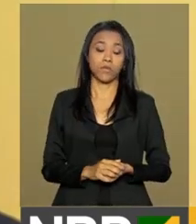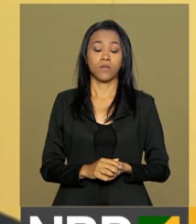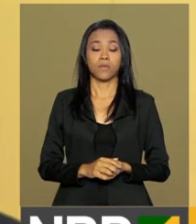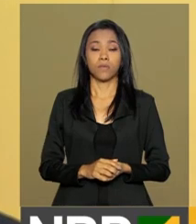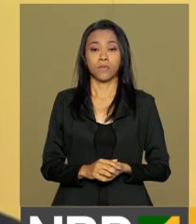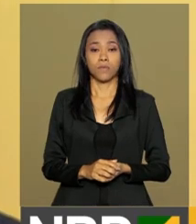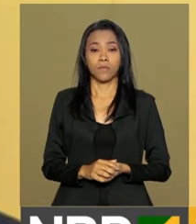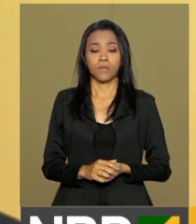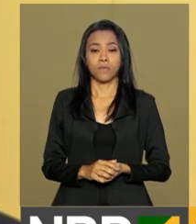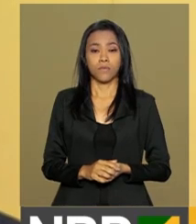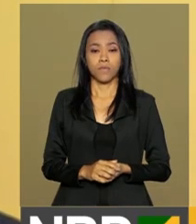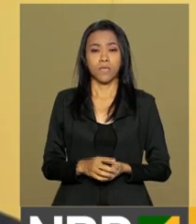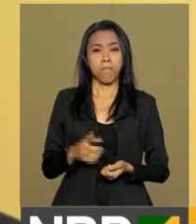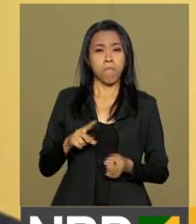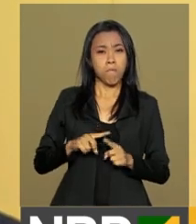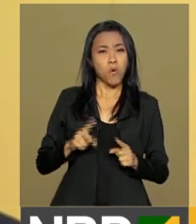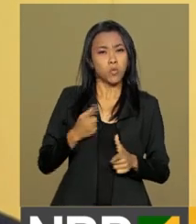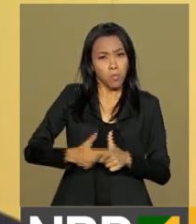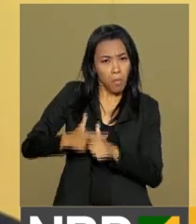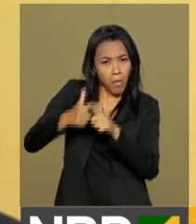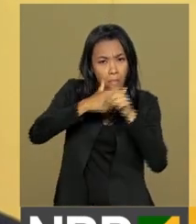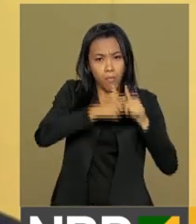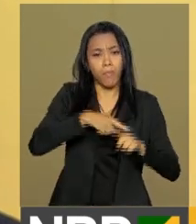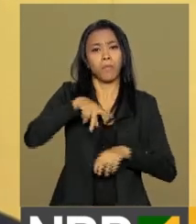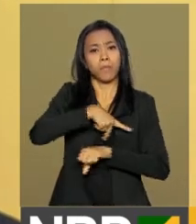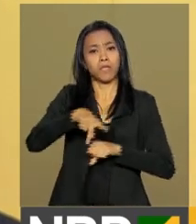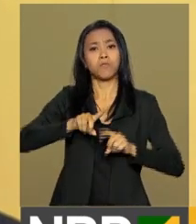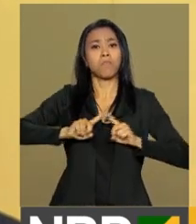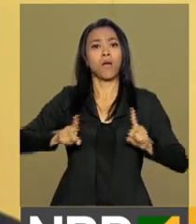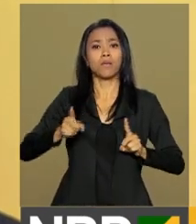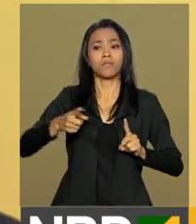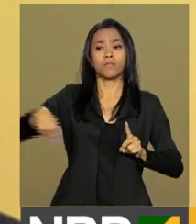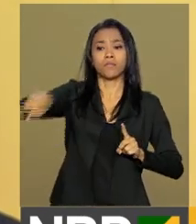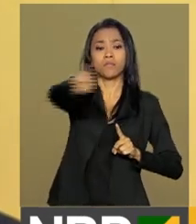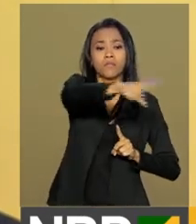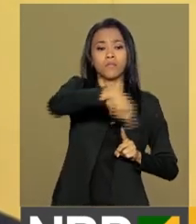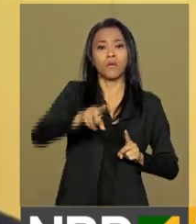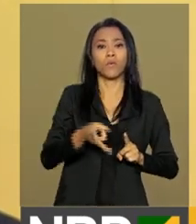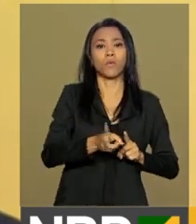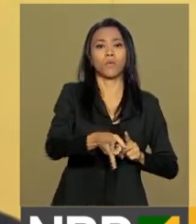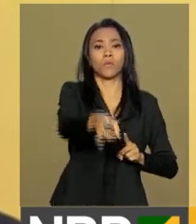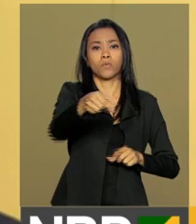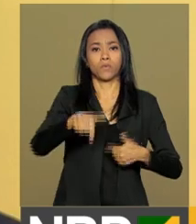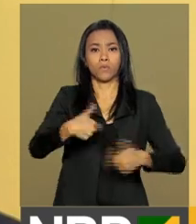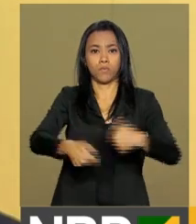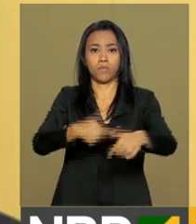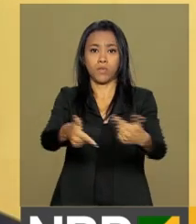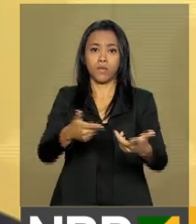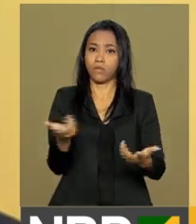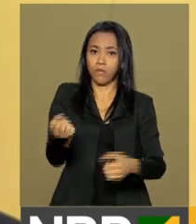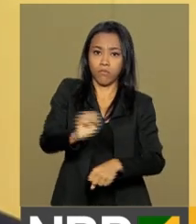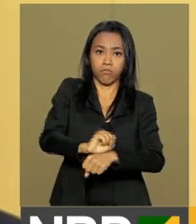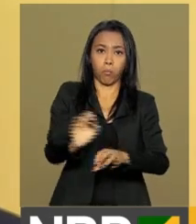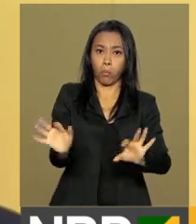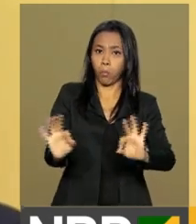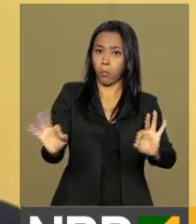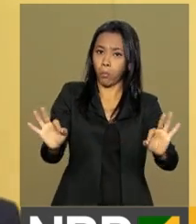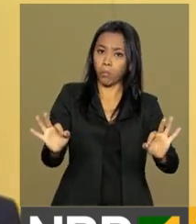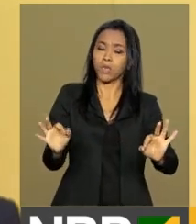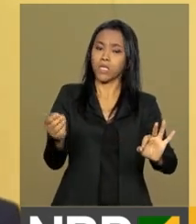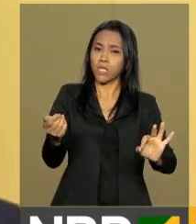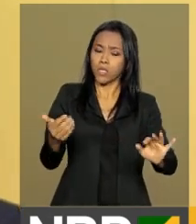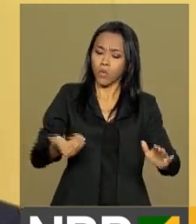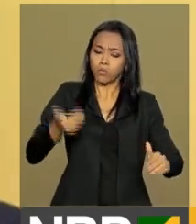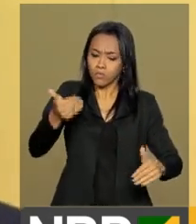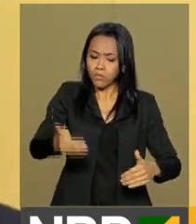sem embargo das dificuldades, não paralisou. Ele continuou trabalhando e, ao longo do tempo, conseguiu que